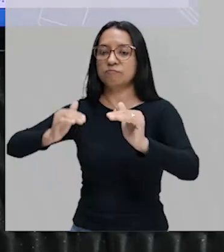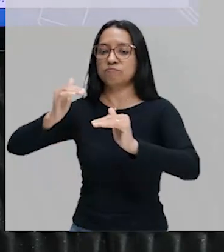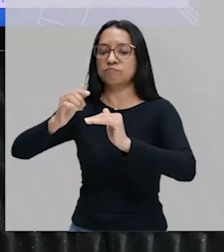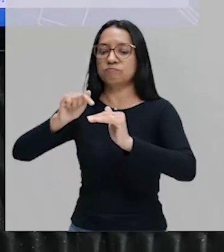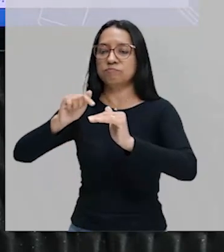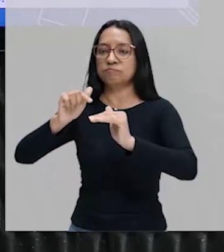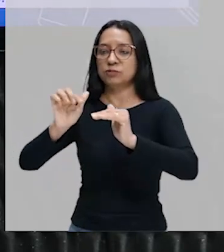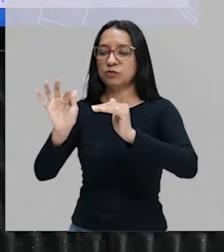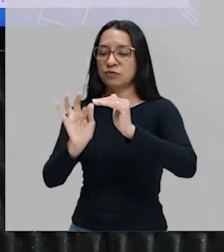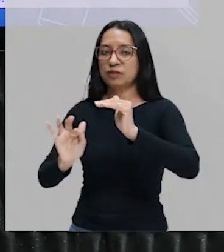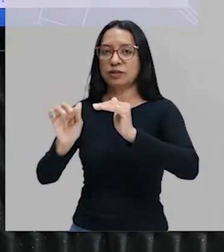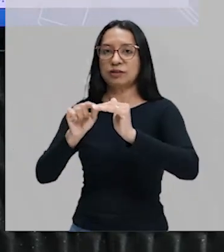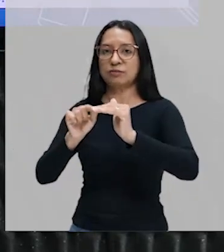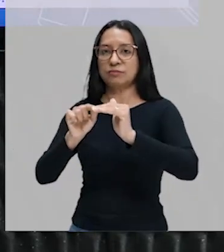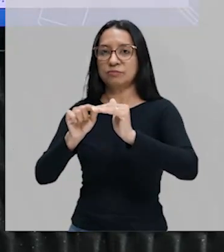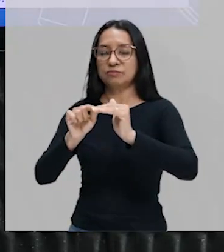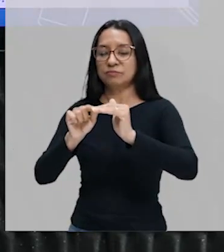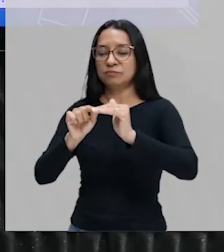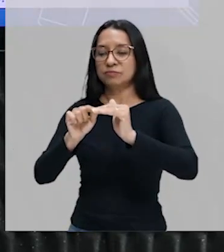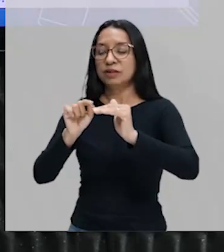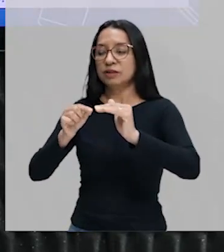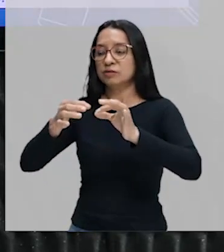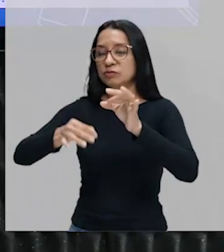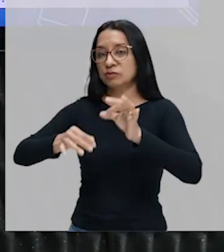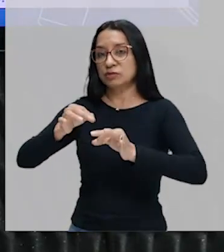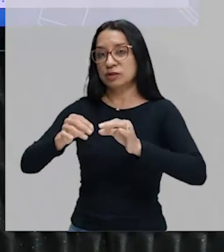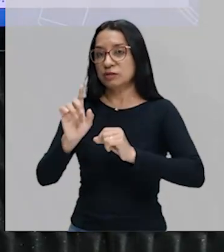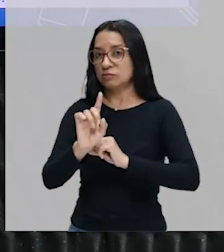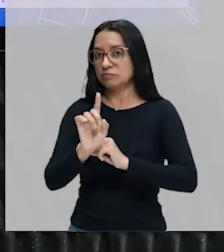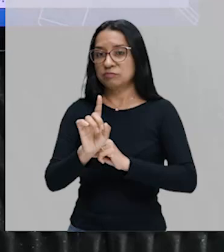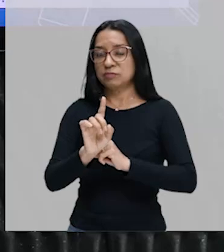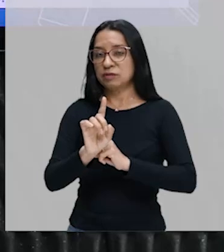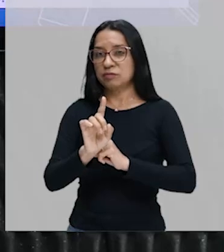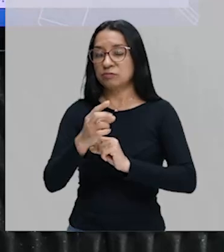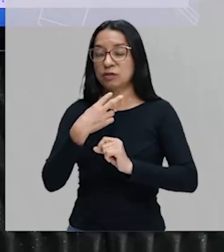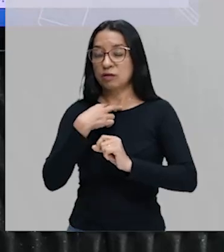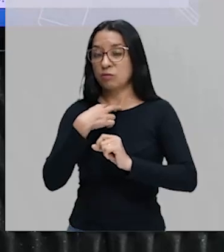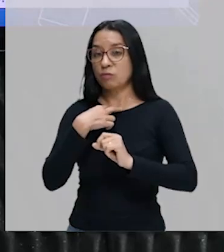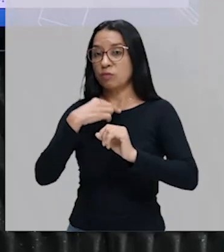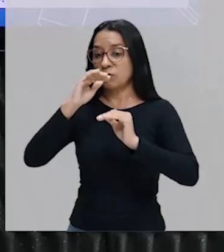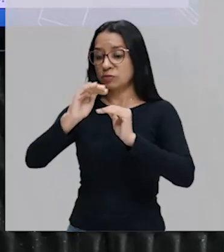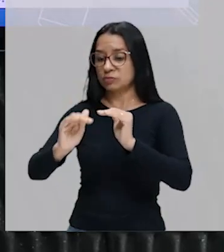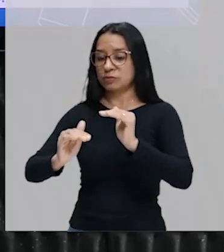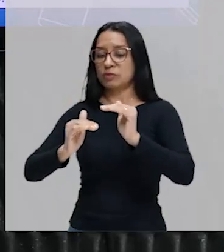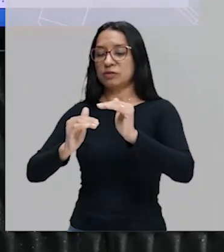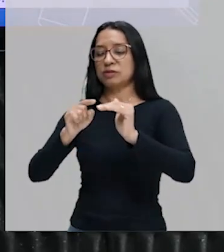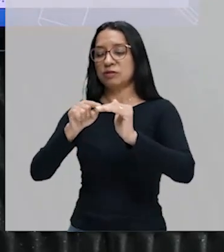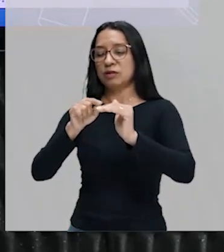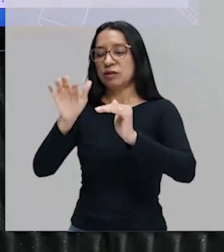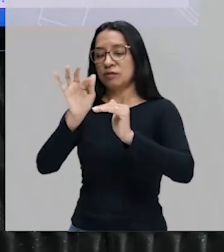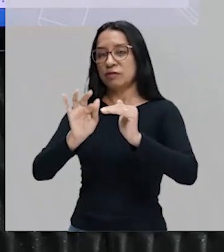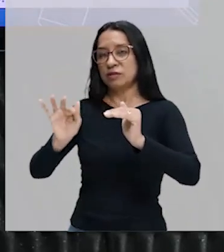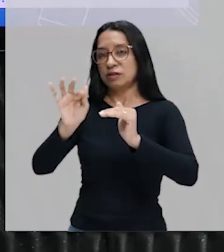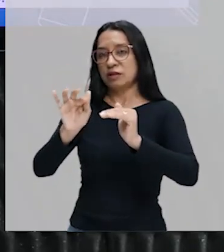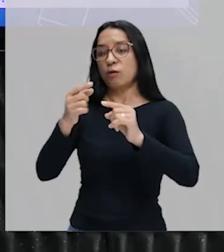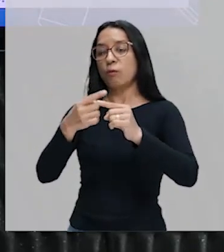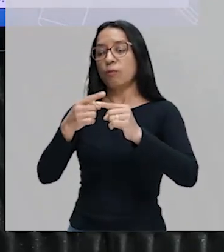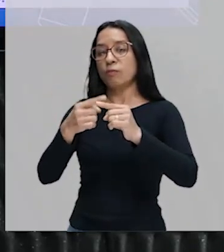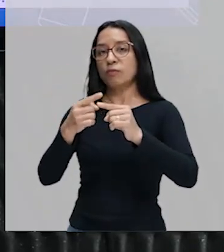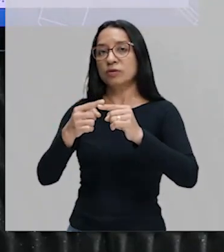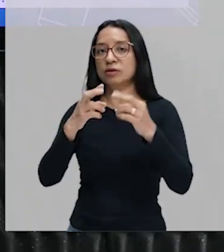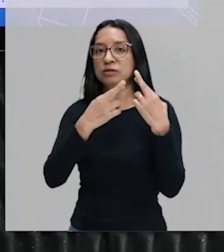ente federal. Então, o ente judiciário diz, olha, você não pode aqui estabelecer lei sobre isso, porque isso é